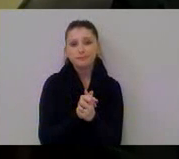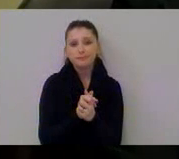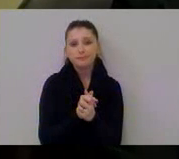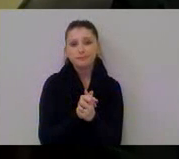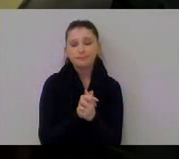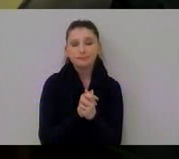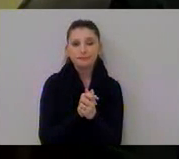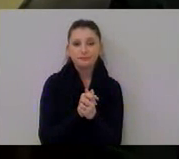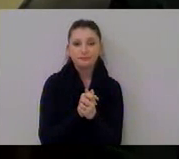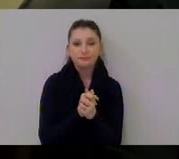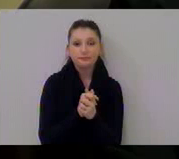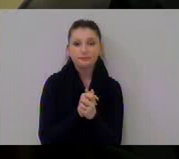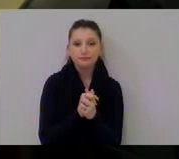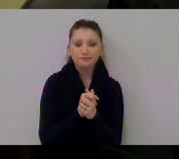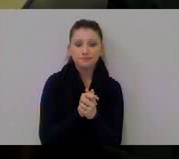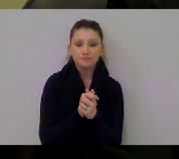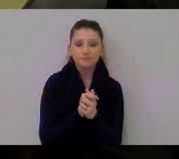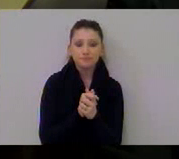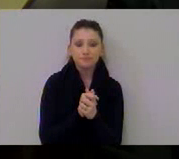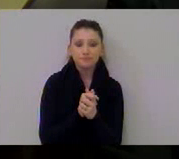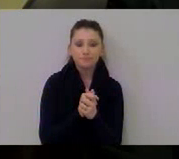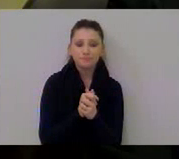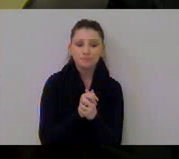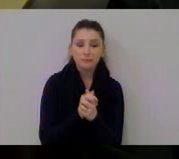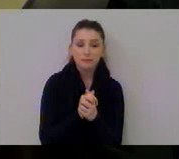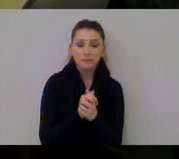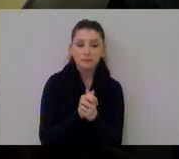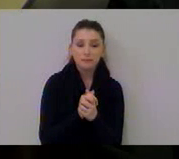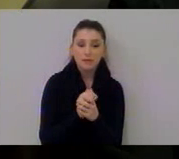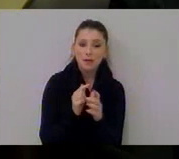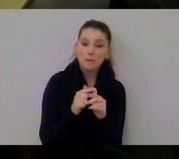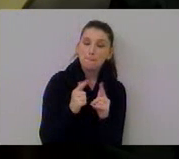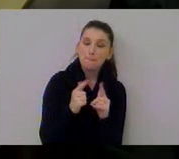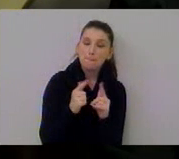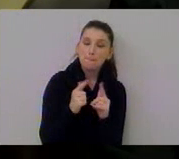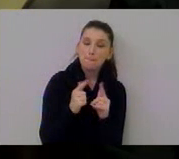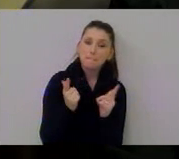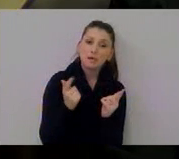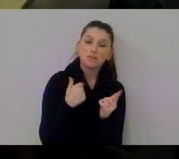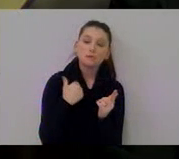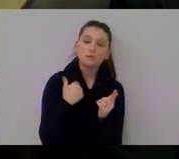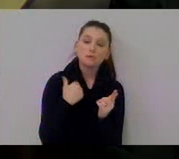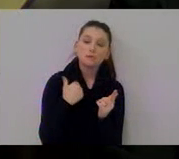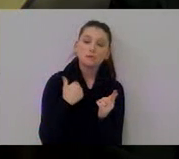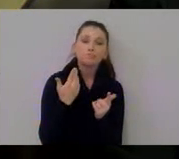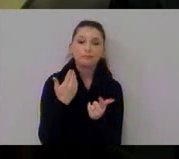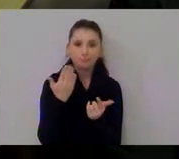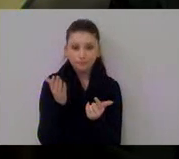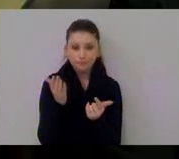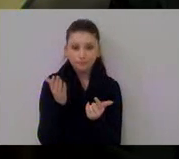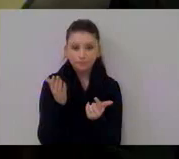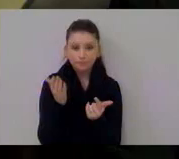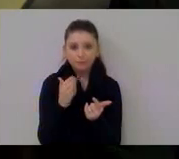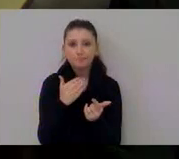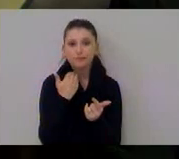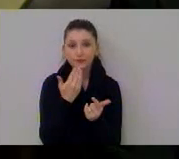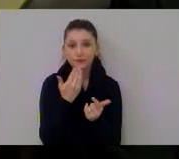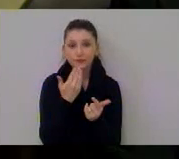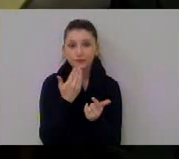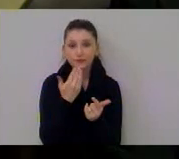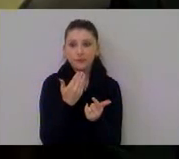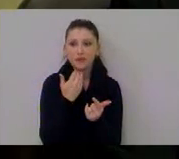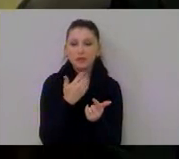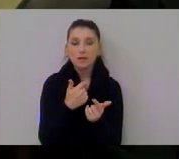Mas, como eu mesmo já havia falado, sou uma cidadã da